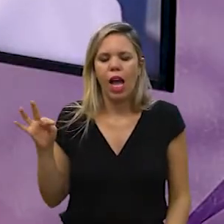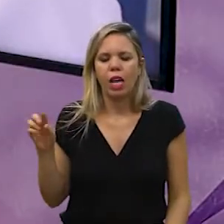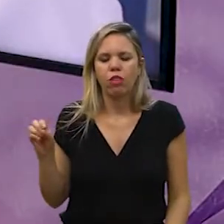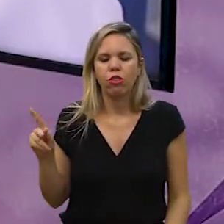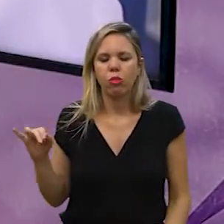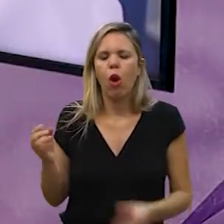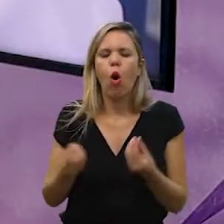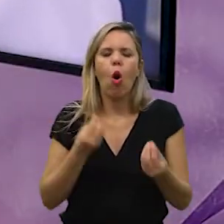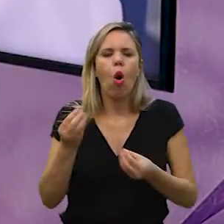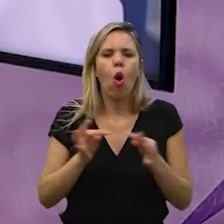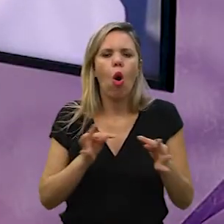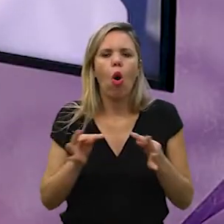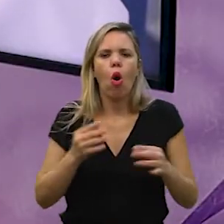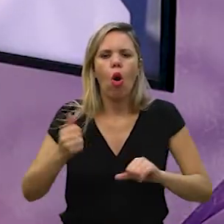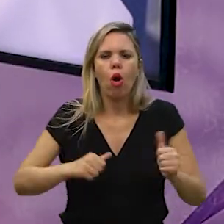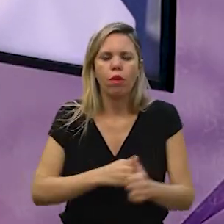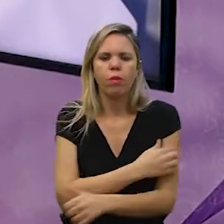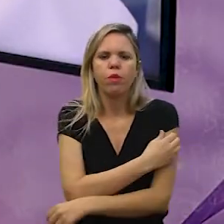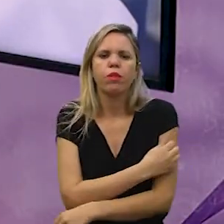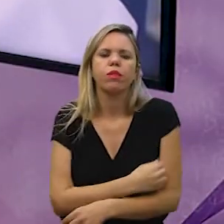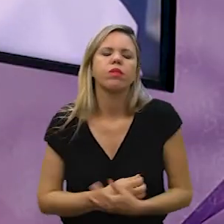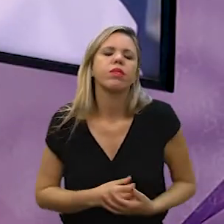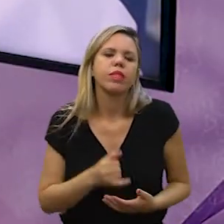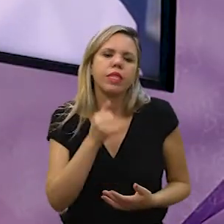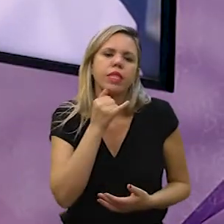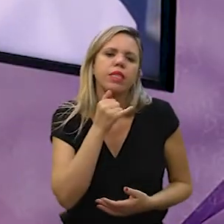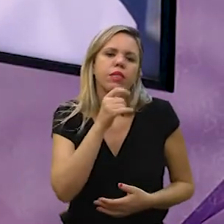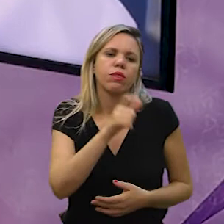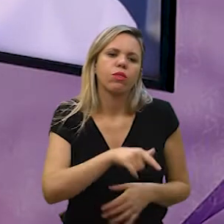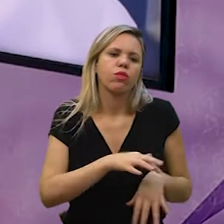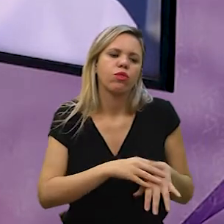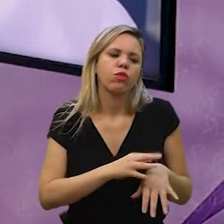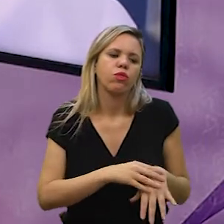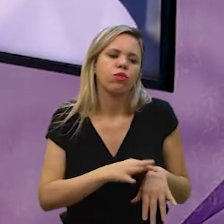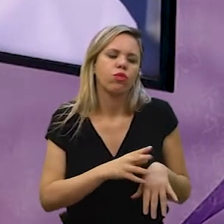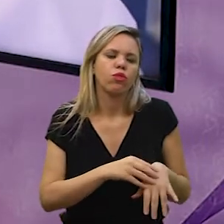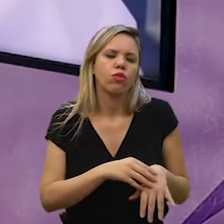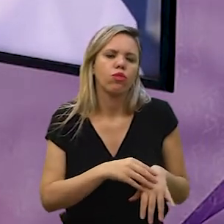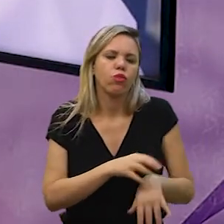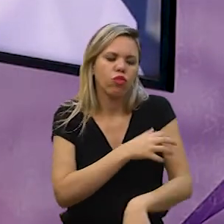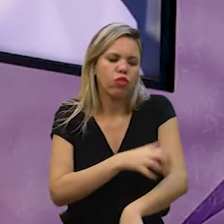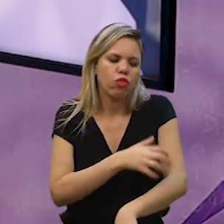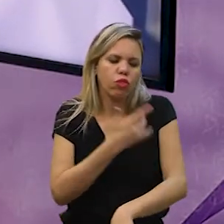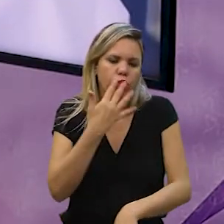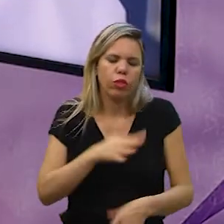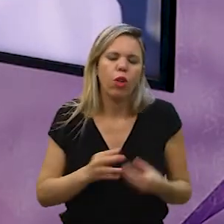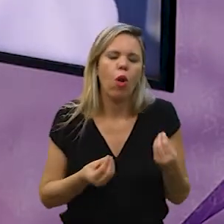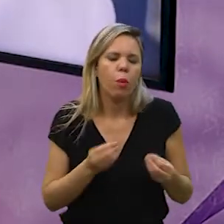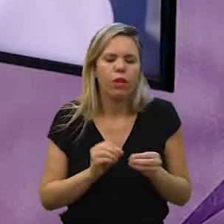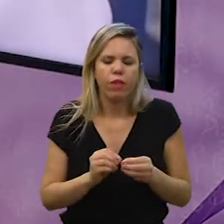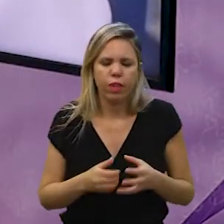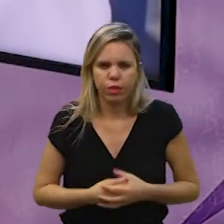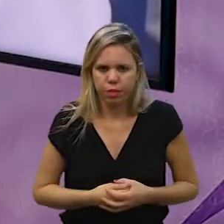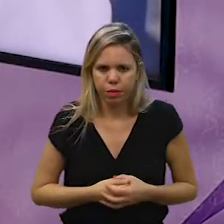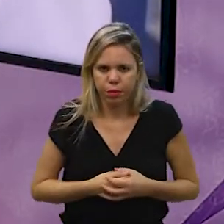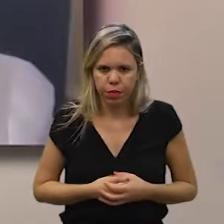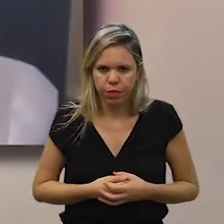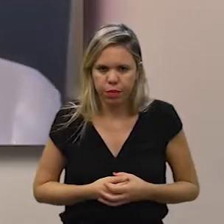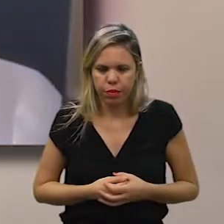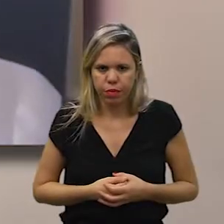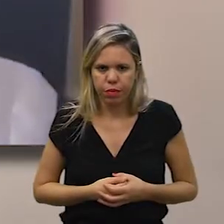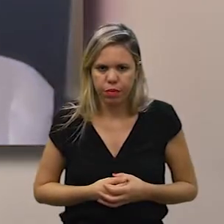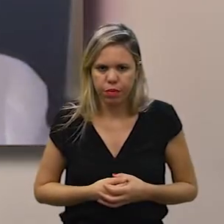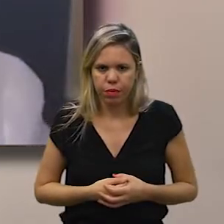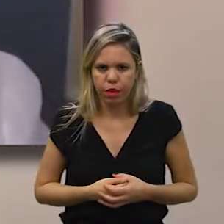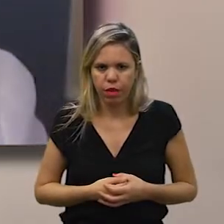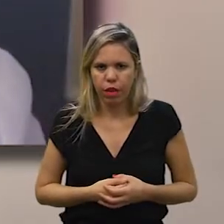o tratamento, como que é o diagnosticado, no caso desse tipo de dermatite, nas crianças? Como que faz, doutor?